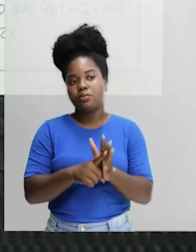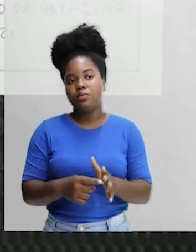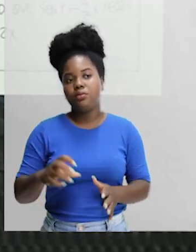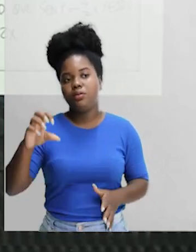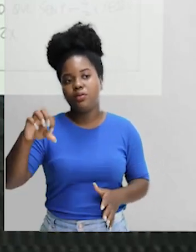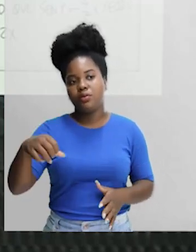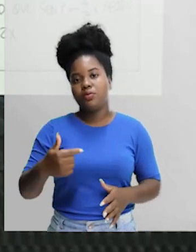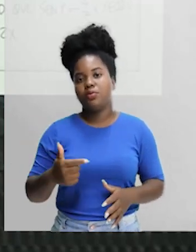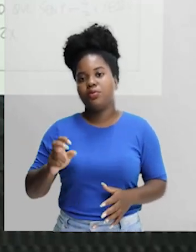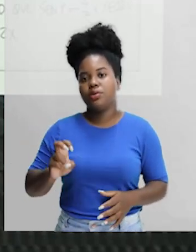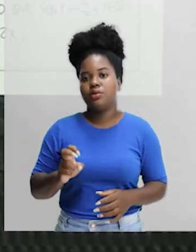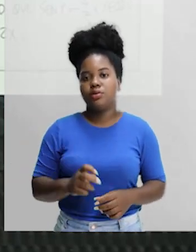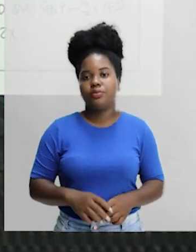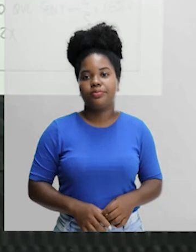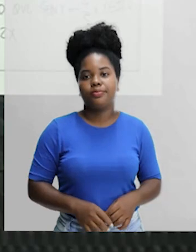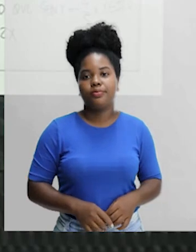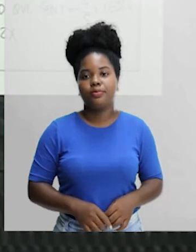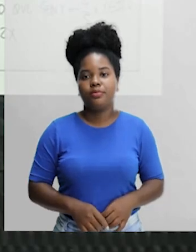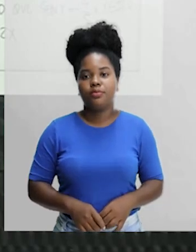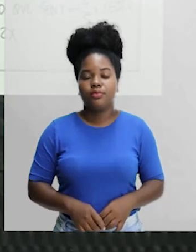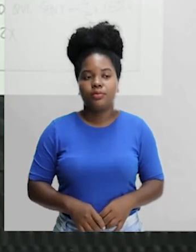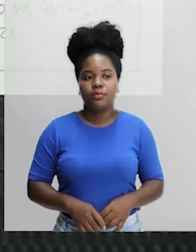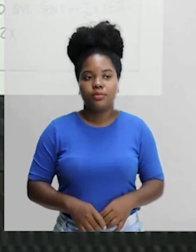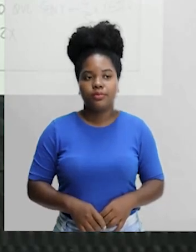9 sobre 25.